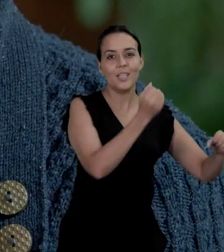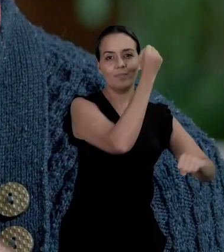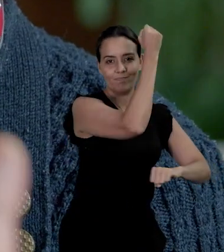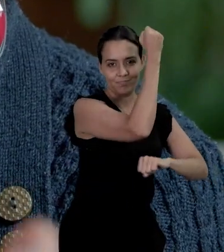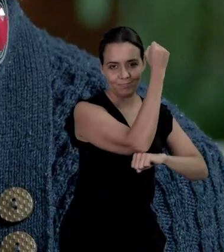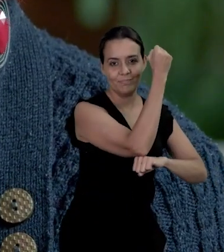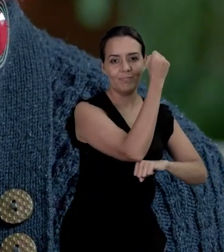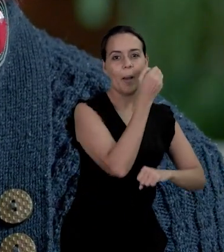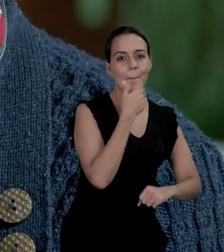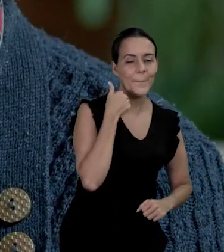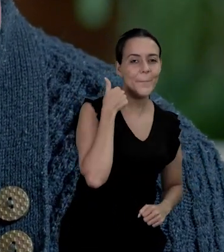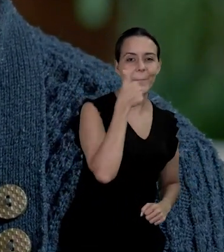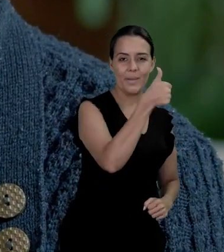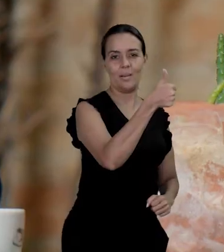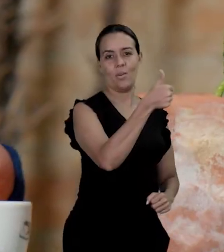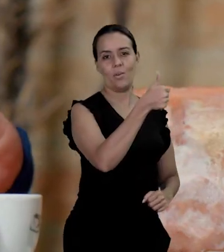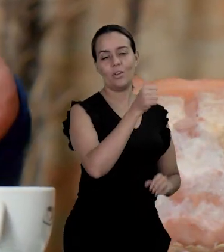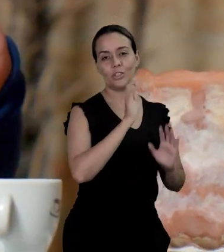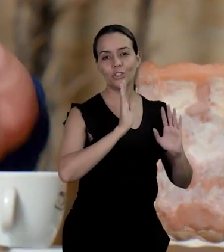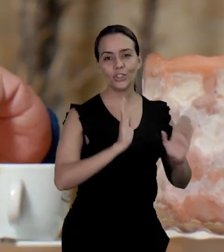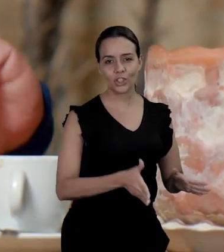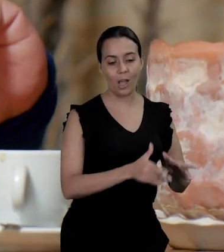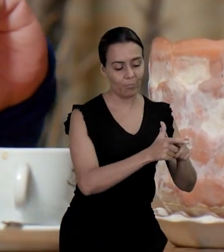uma resistência maior. Você pode